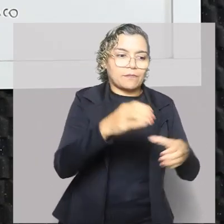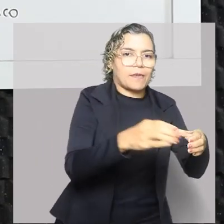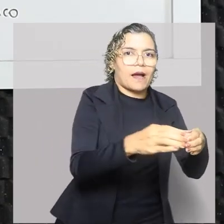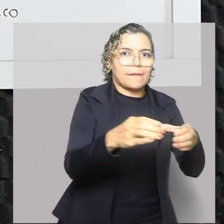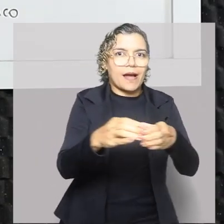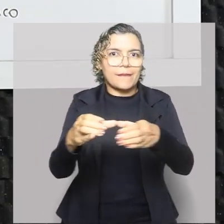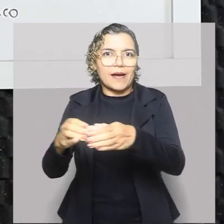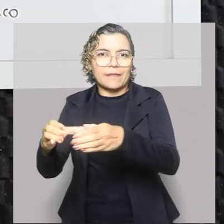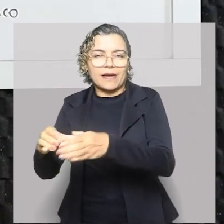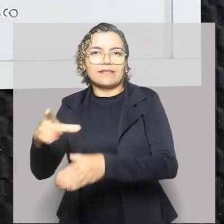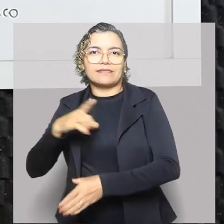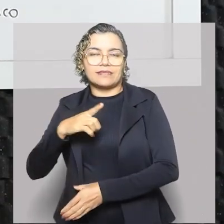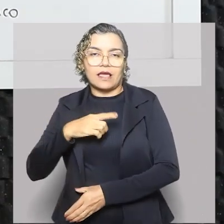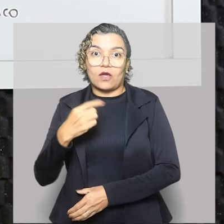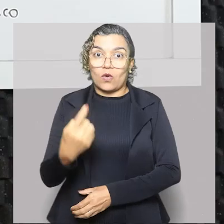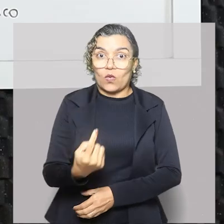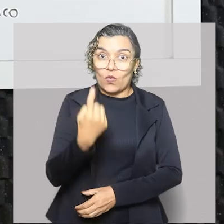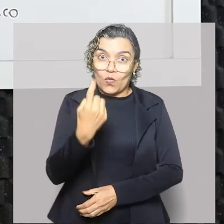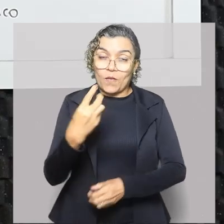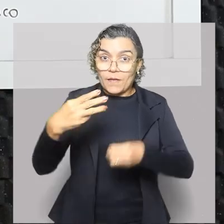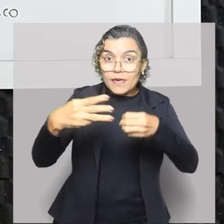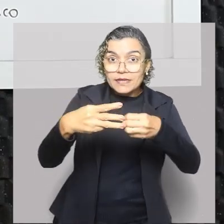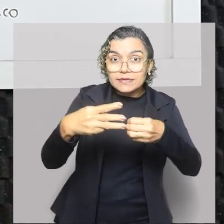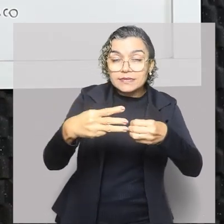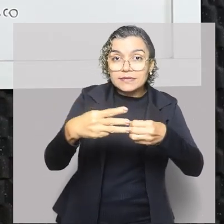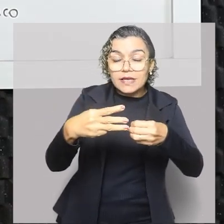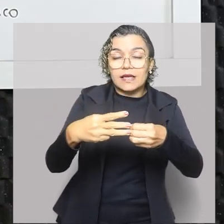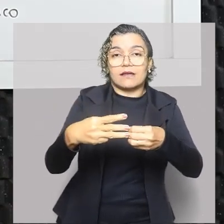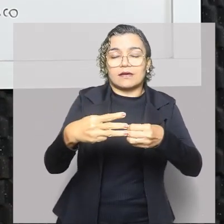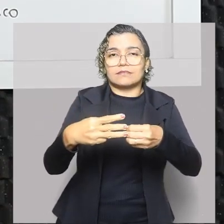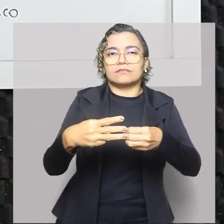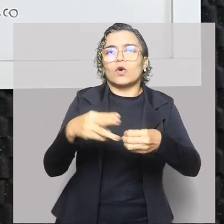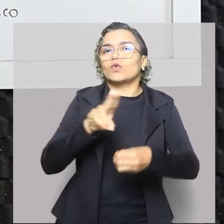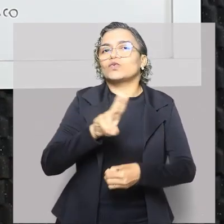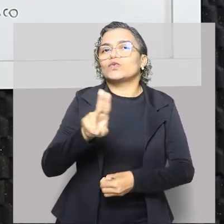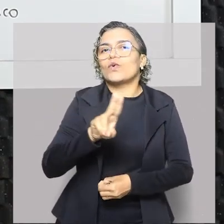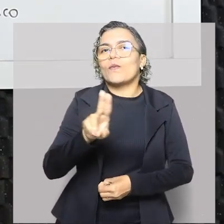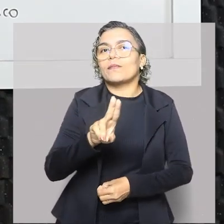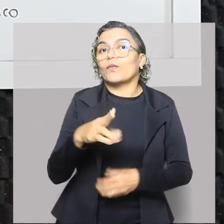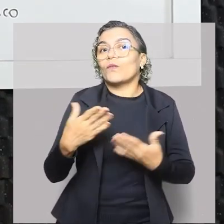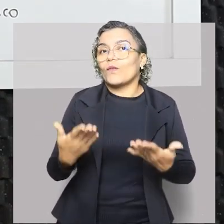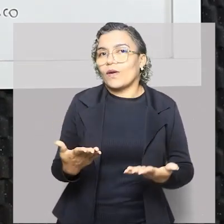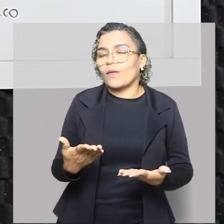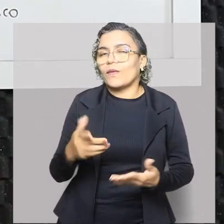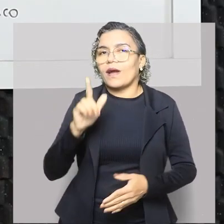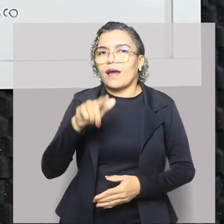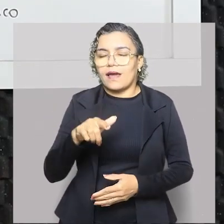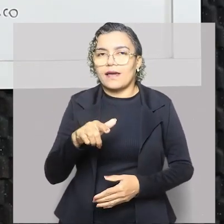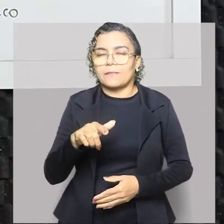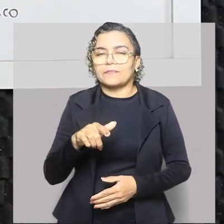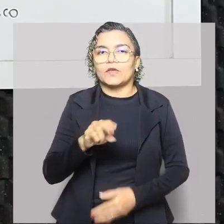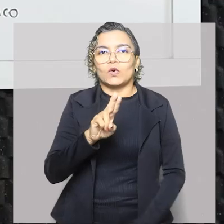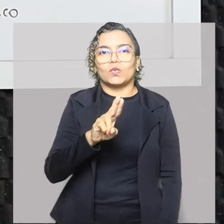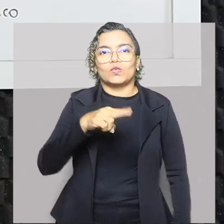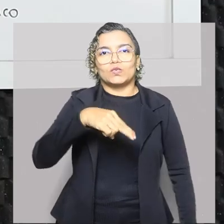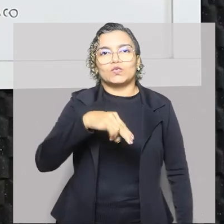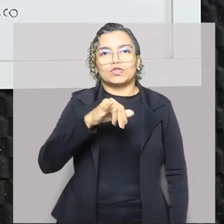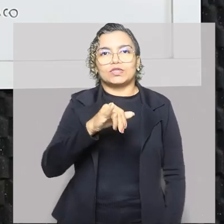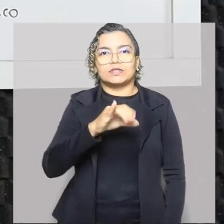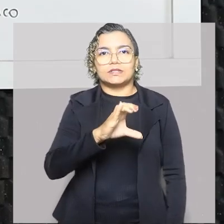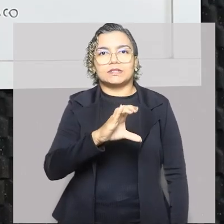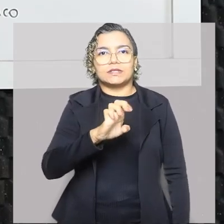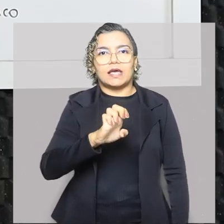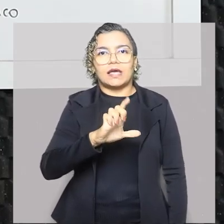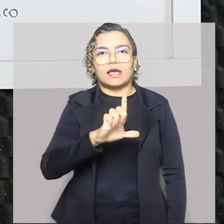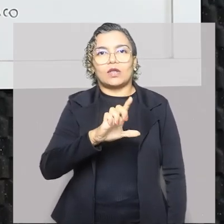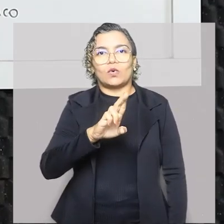que vão conter uma célula e esses indivíduos a gente vai chamar como? Exatamente, são indivíduos unicelulares e tem